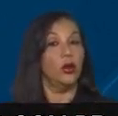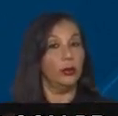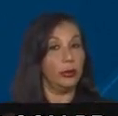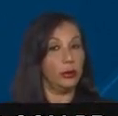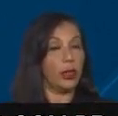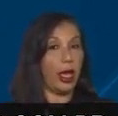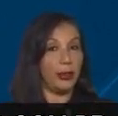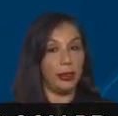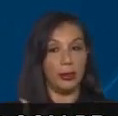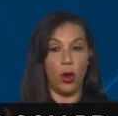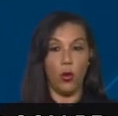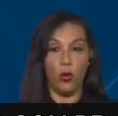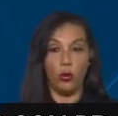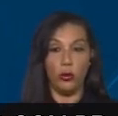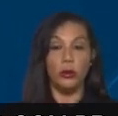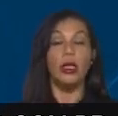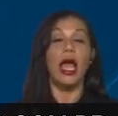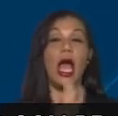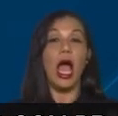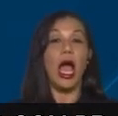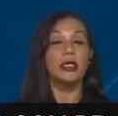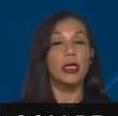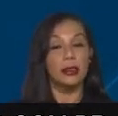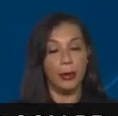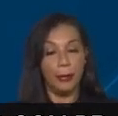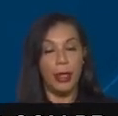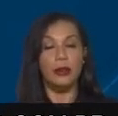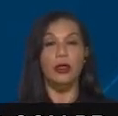Ministério da Saúde. E as crianças